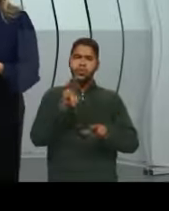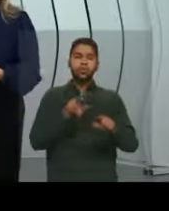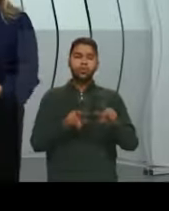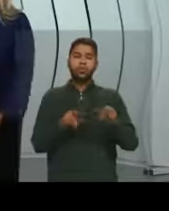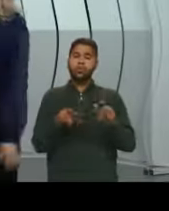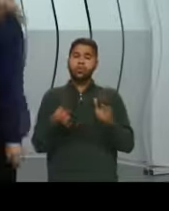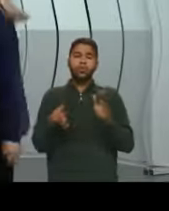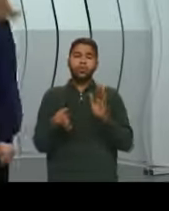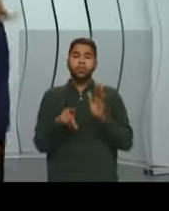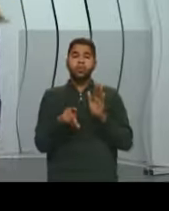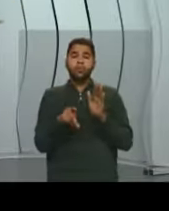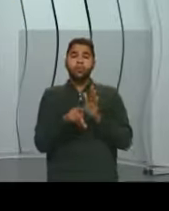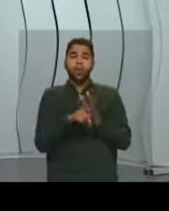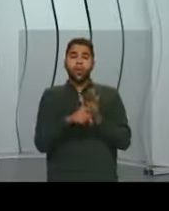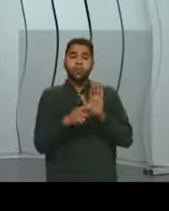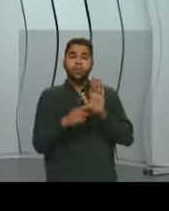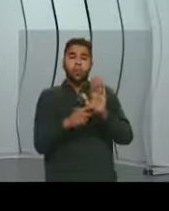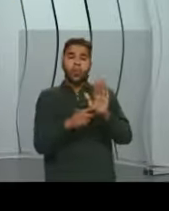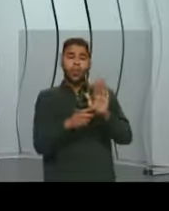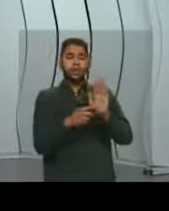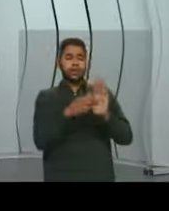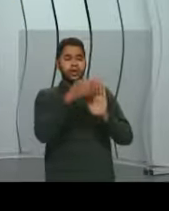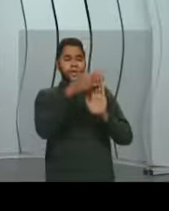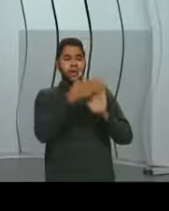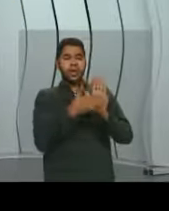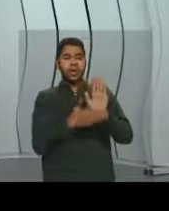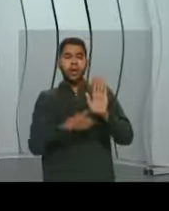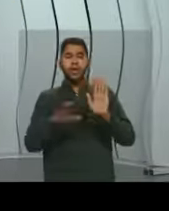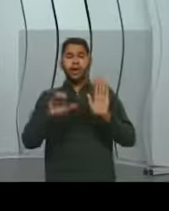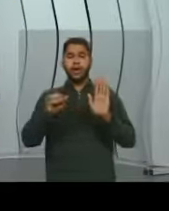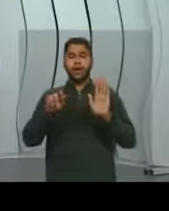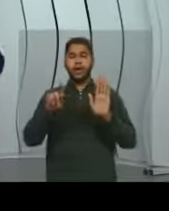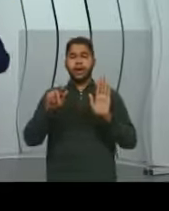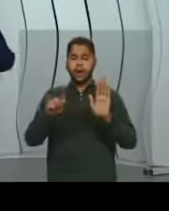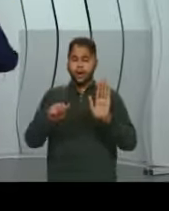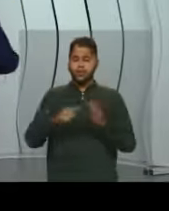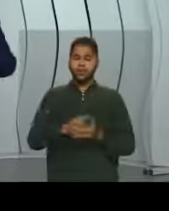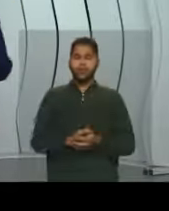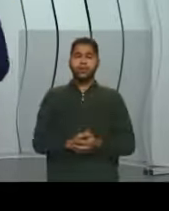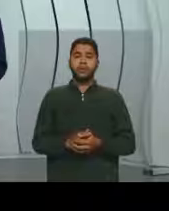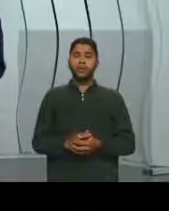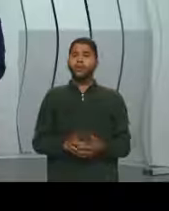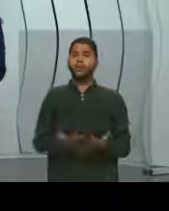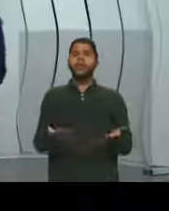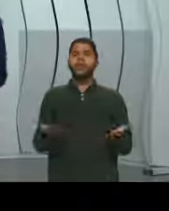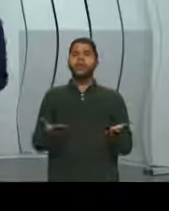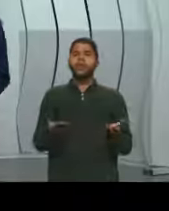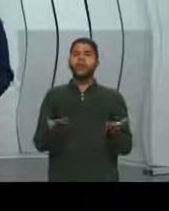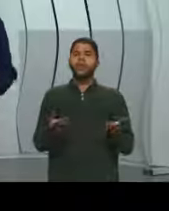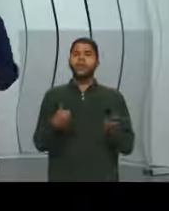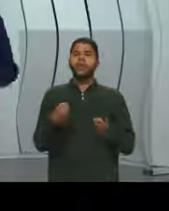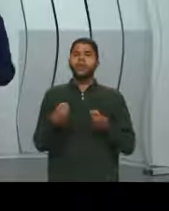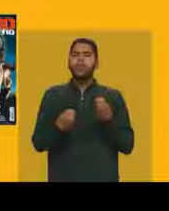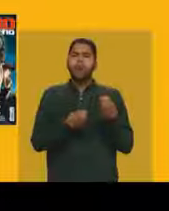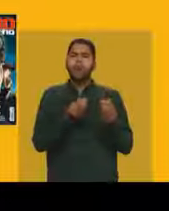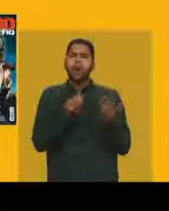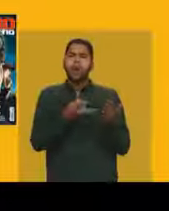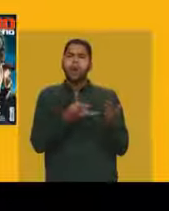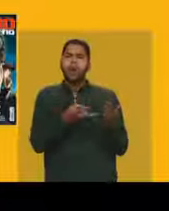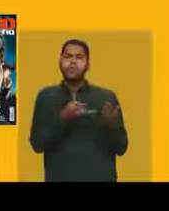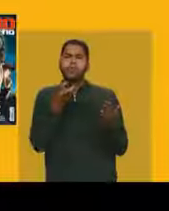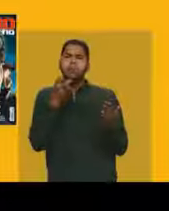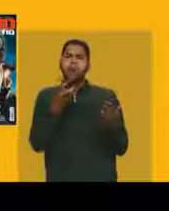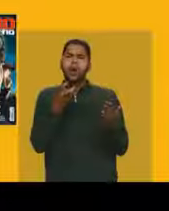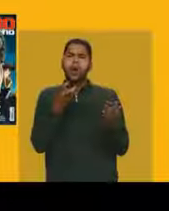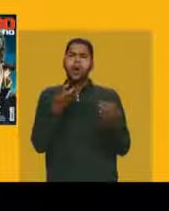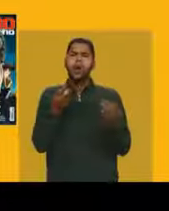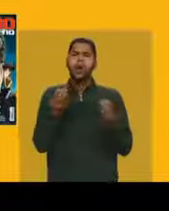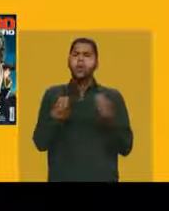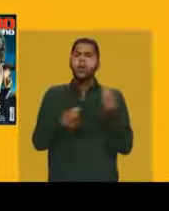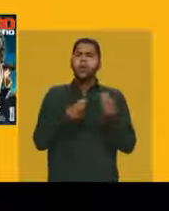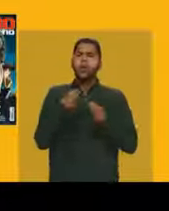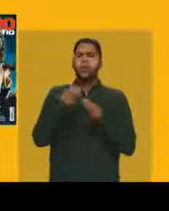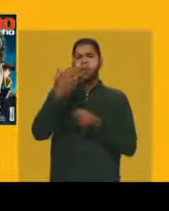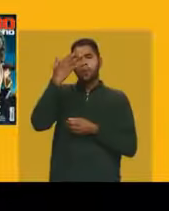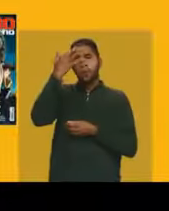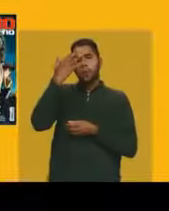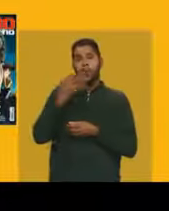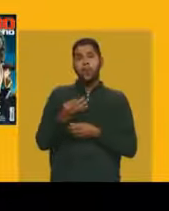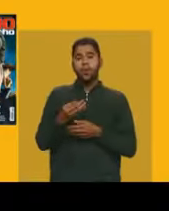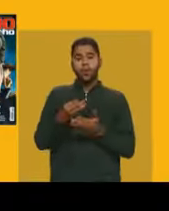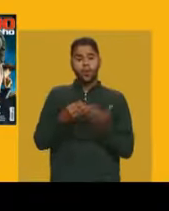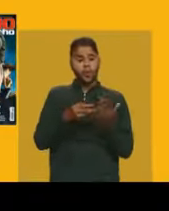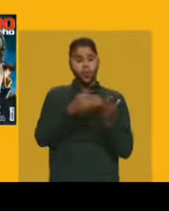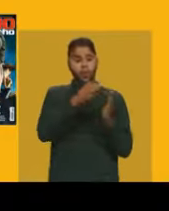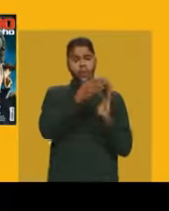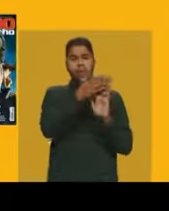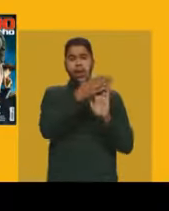na capa. Então, nós vamos ver um pouquinho hoje como interpretar e como compreender uma capa